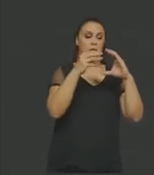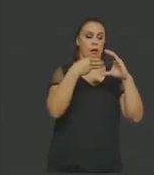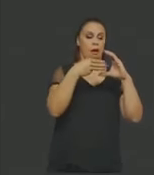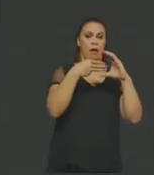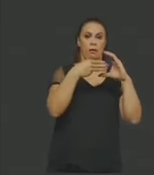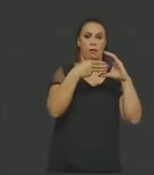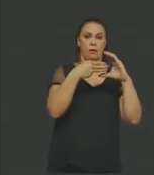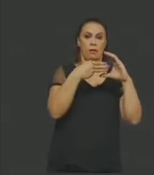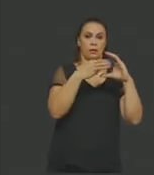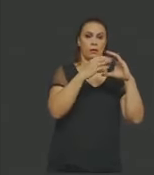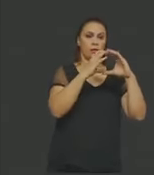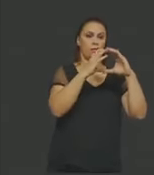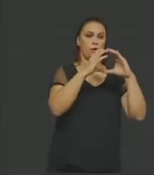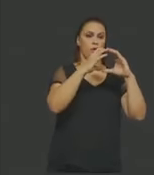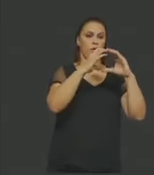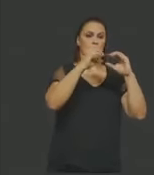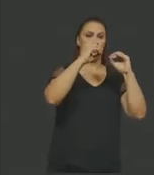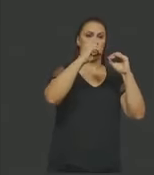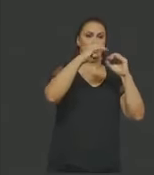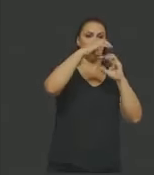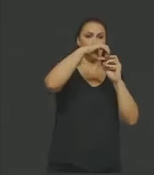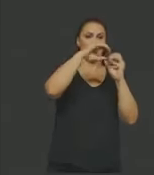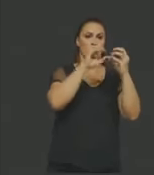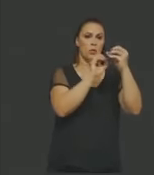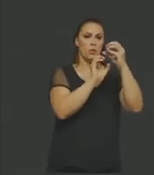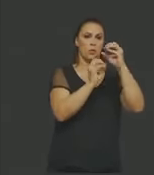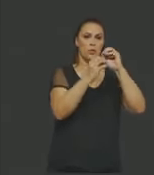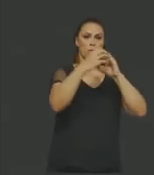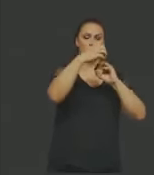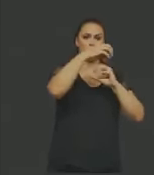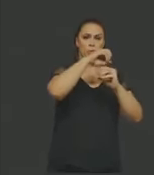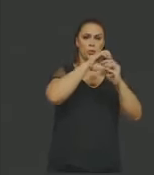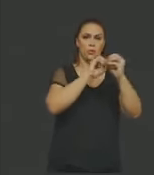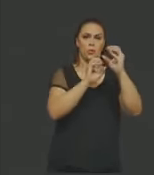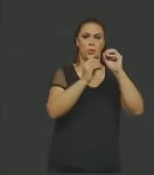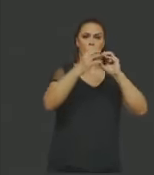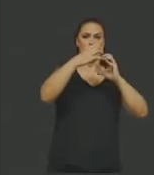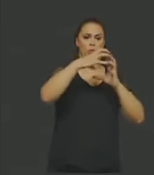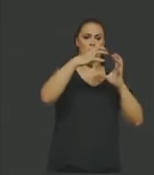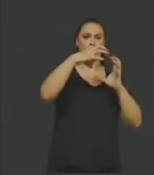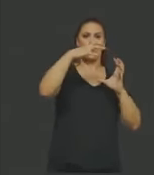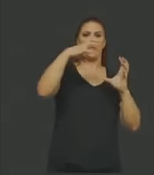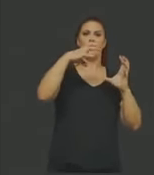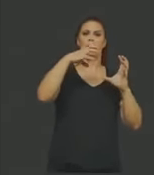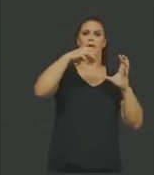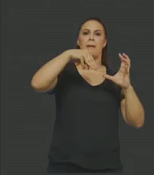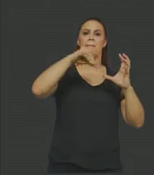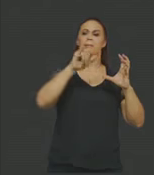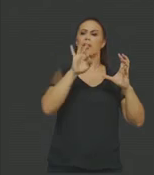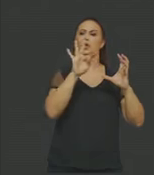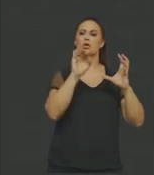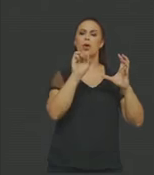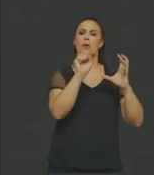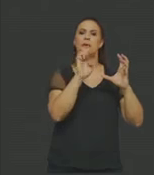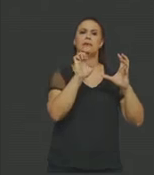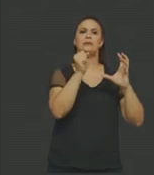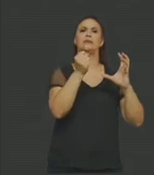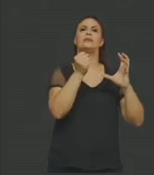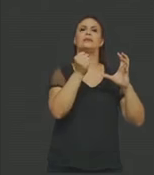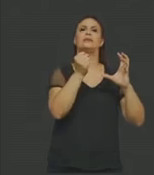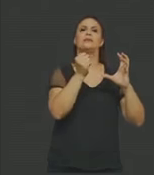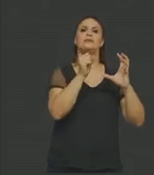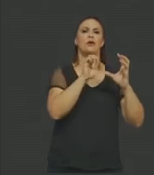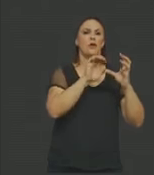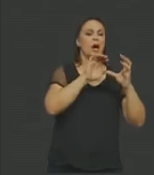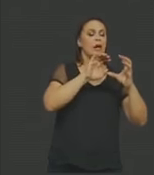sofrer várias divisões celulares, várias mitoses, até então formar uma esfera que nós